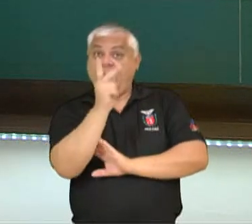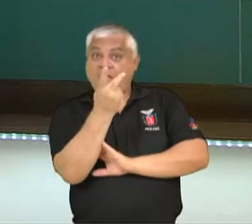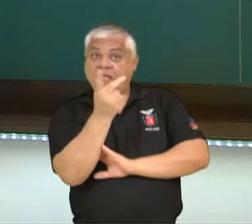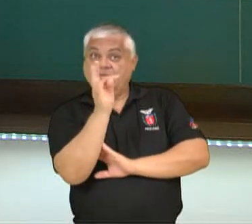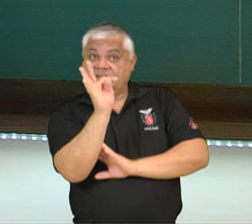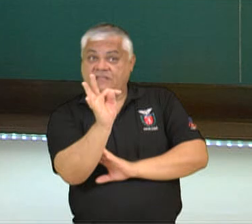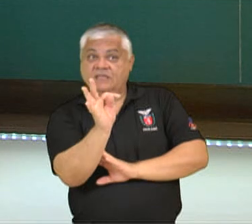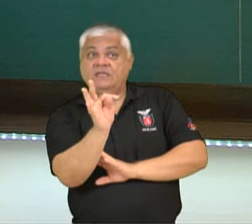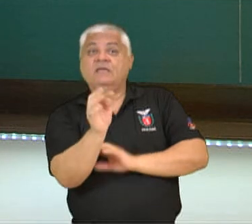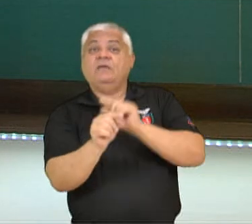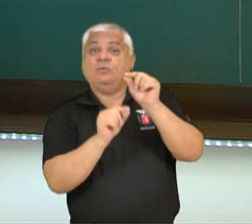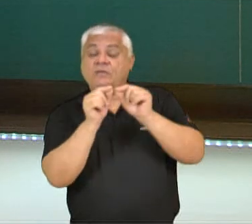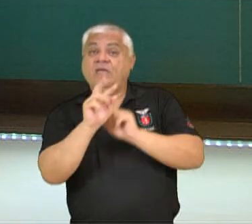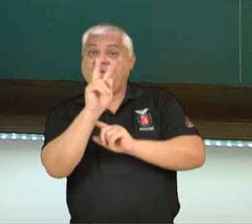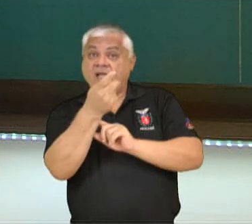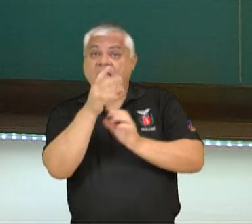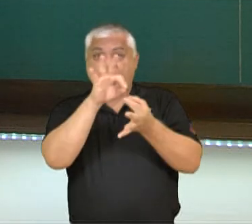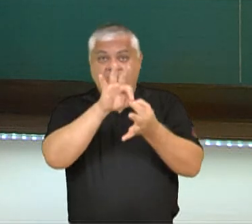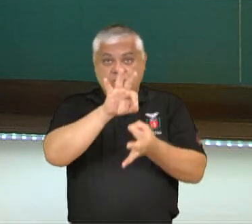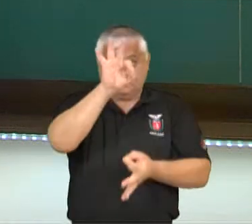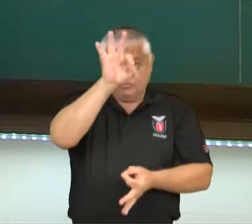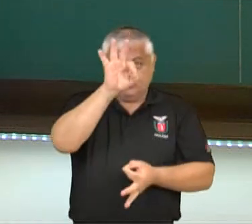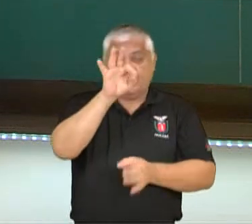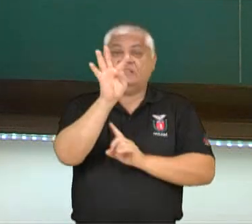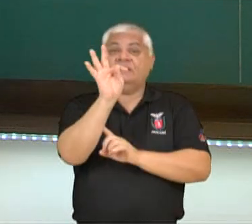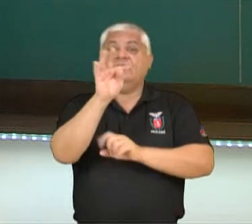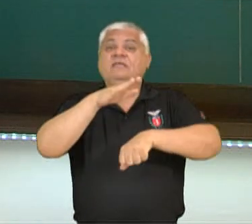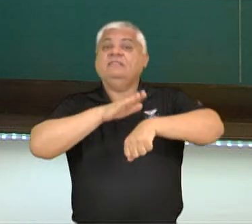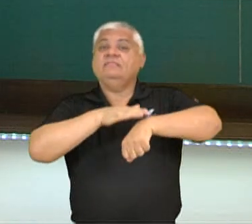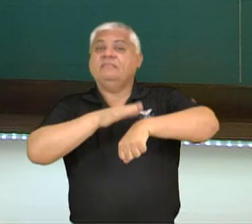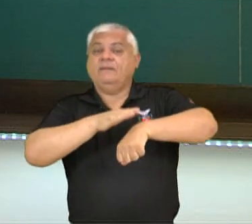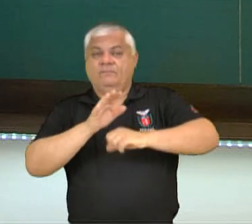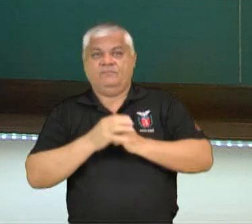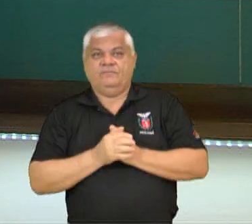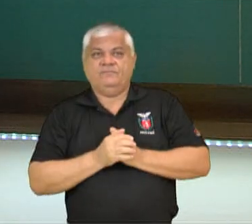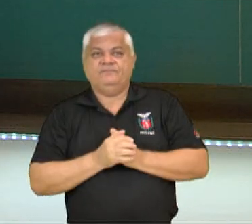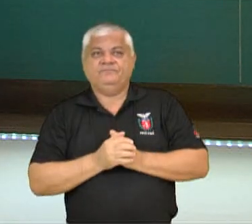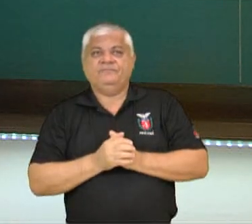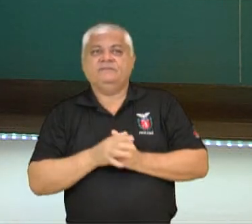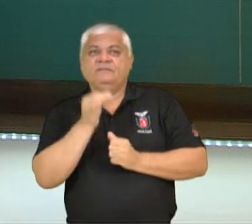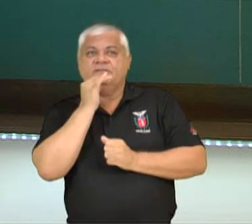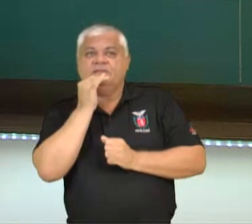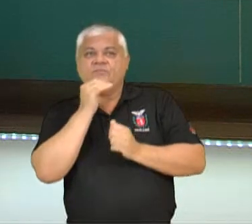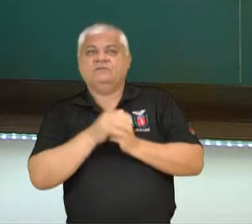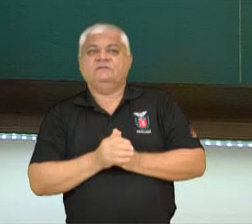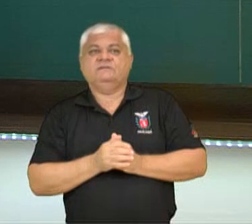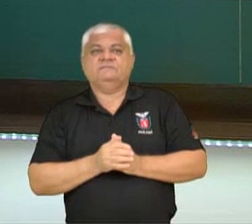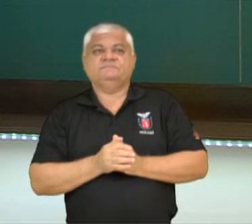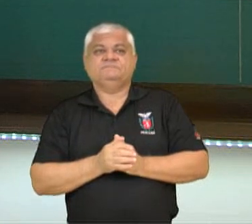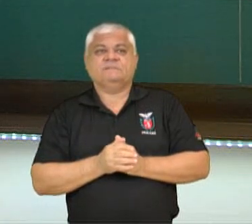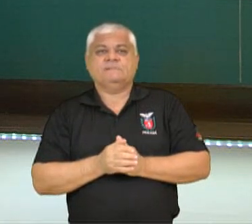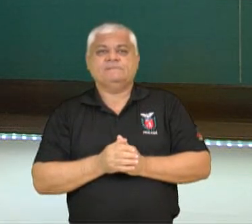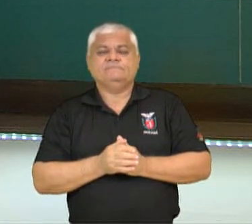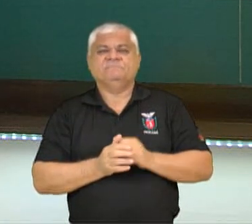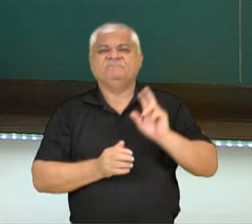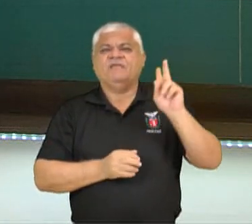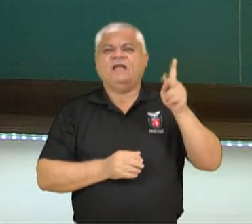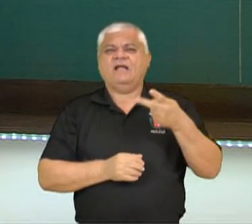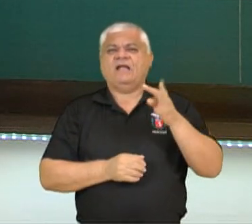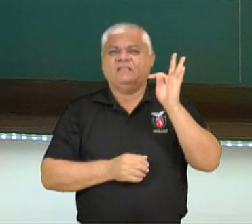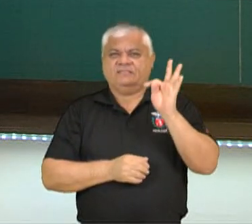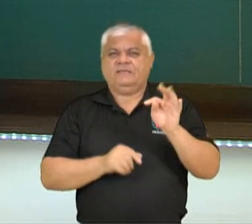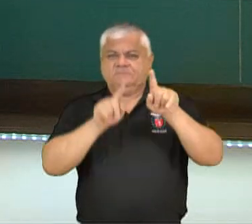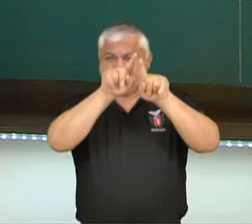relaciona a altura em decorrência do tempo, né, e tudo isso representando então o salto desse grilo. Então vamos lá, primeira coisa,